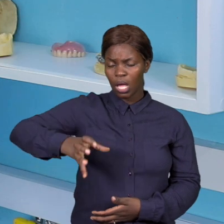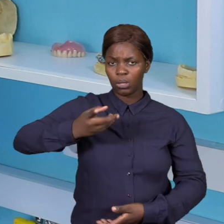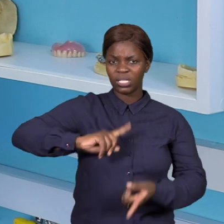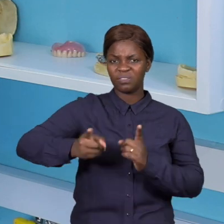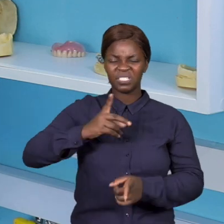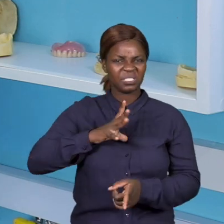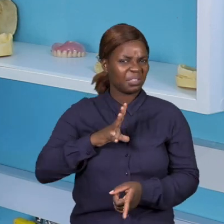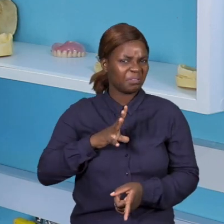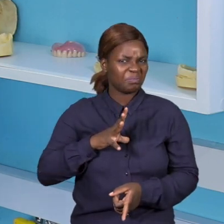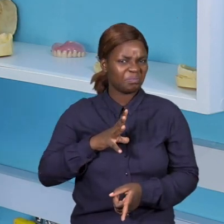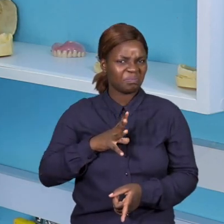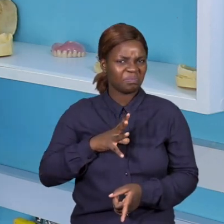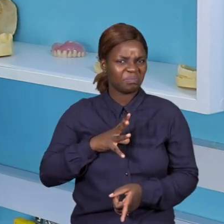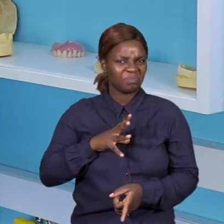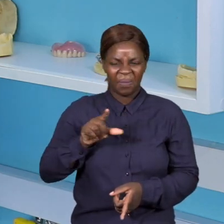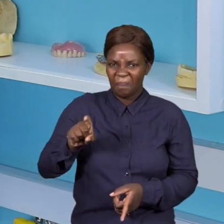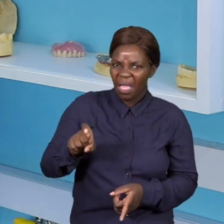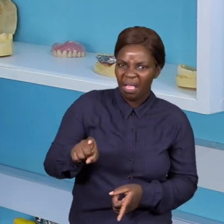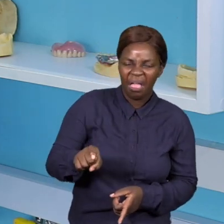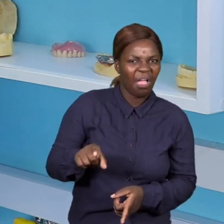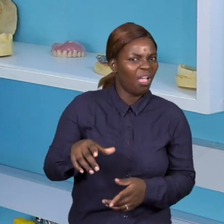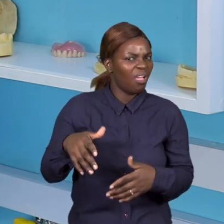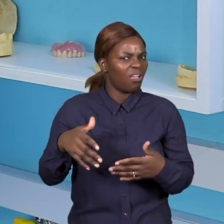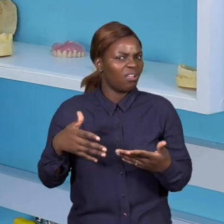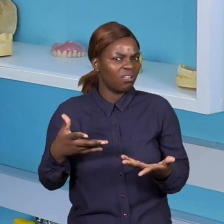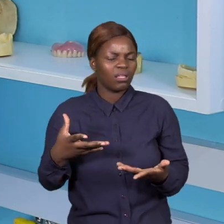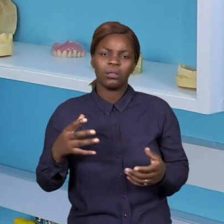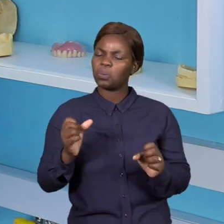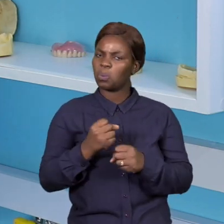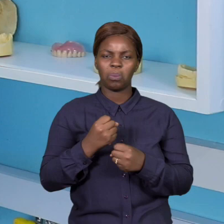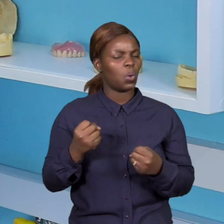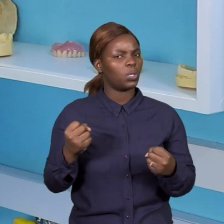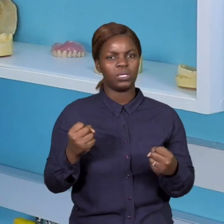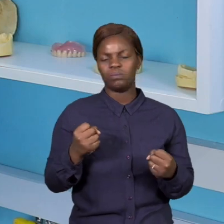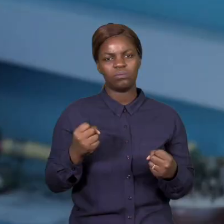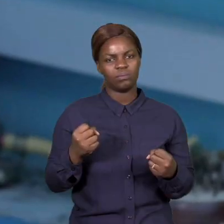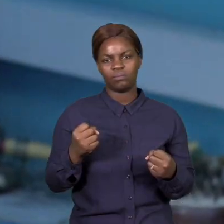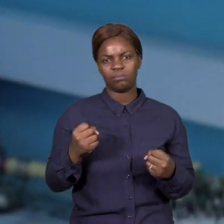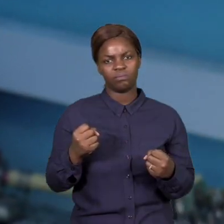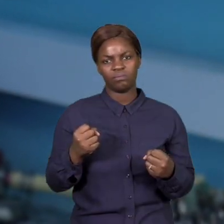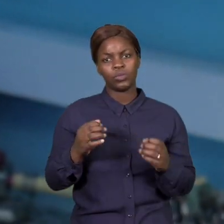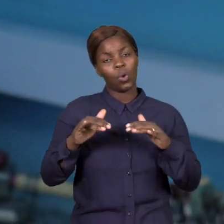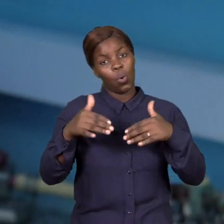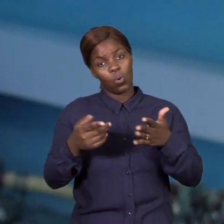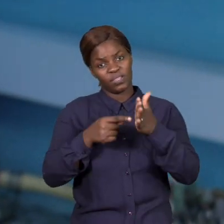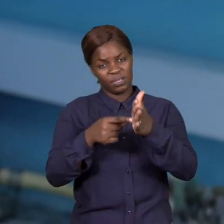ferida, a boca é um dos sítios mais sujos que tem o corpo humano, é a boca. Temos uma ferida, colocamos a